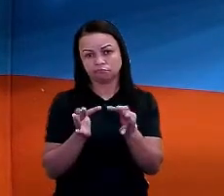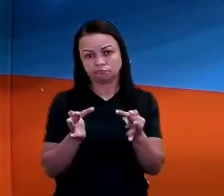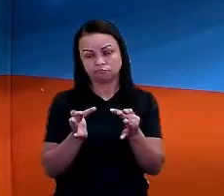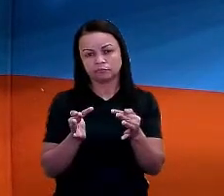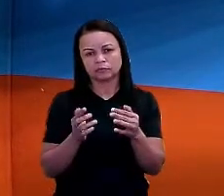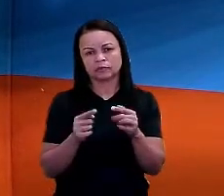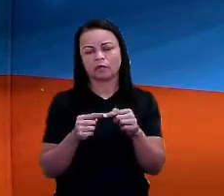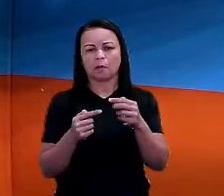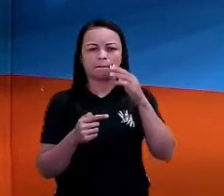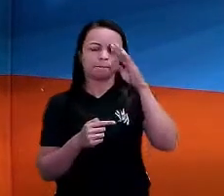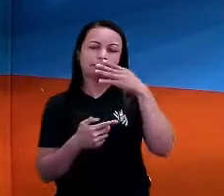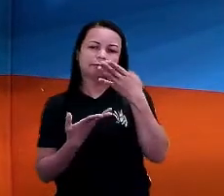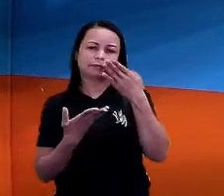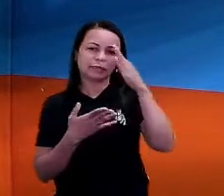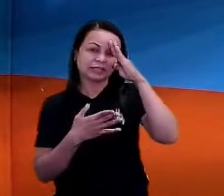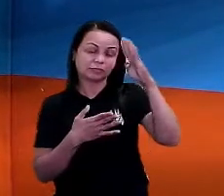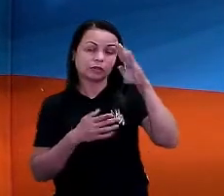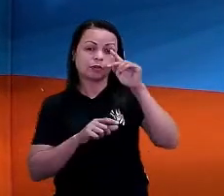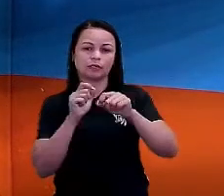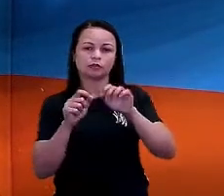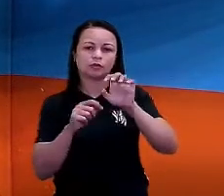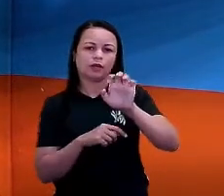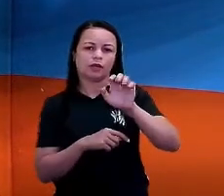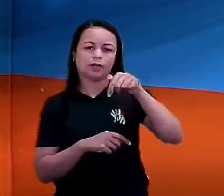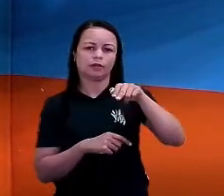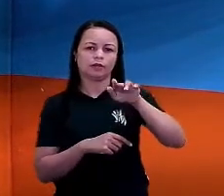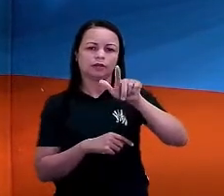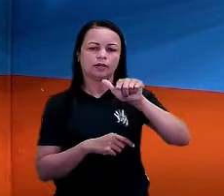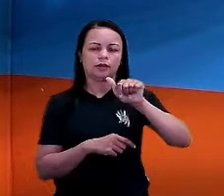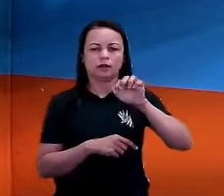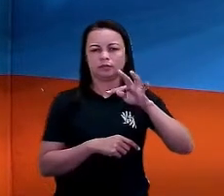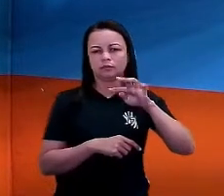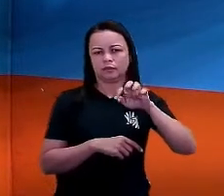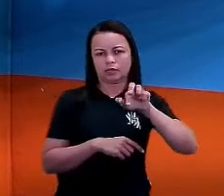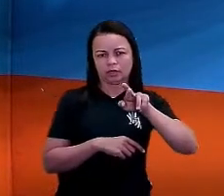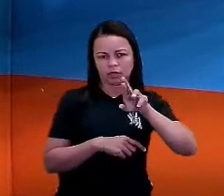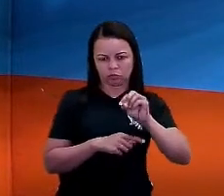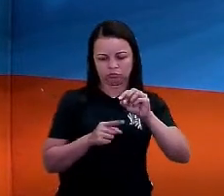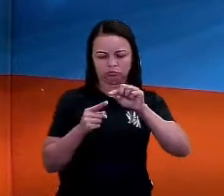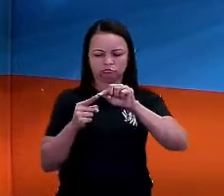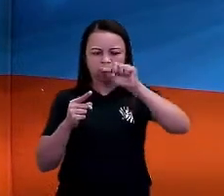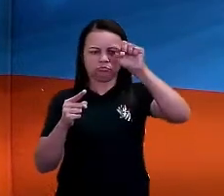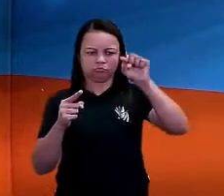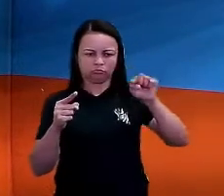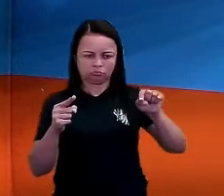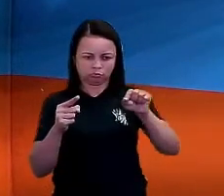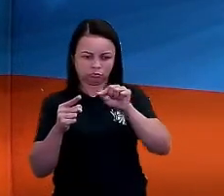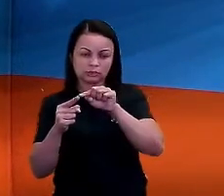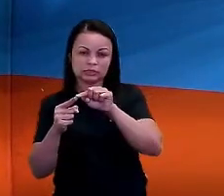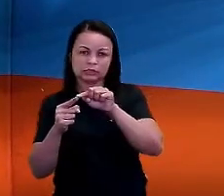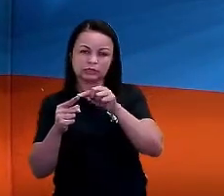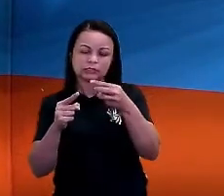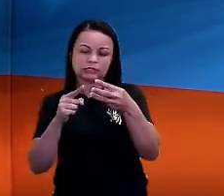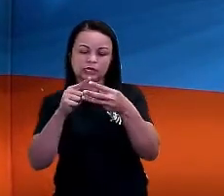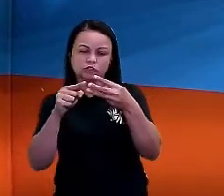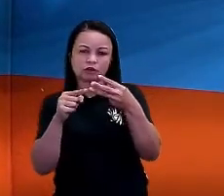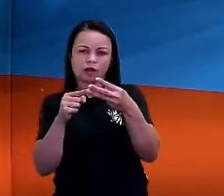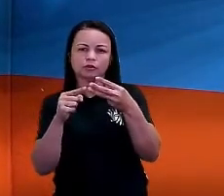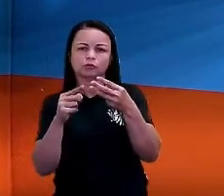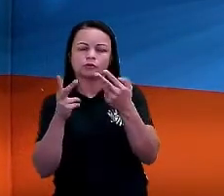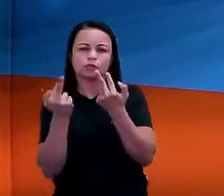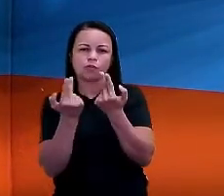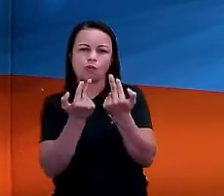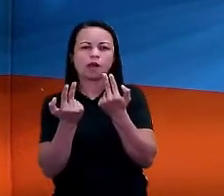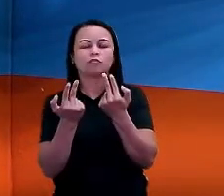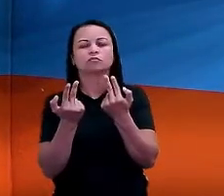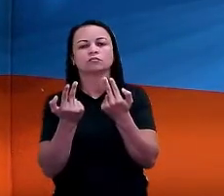Principalmente o equilátero, é tranquilo, porque se o equilátero tem os 3 lados iguais, e eu sei que o